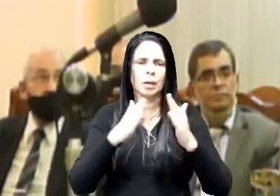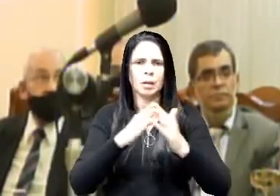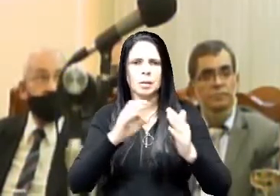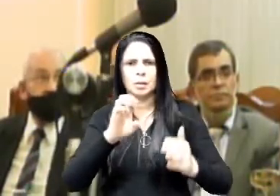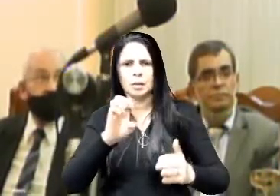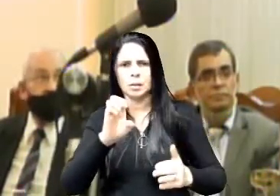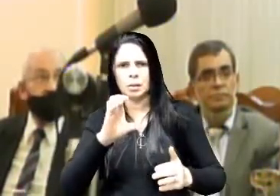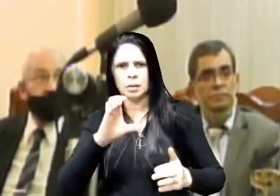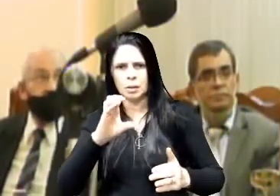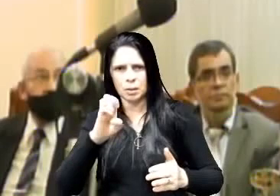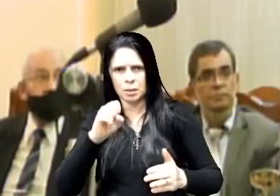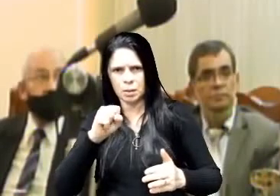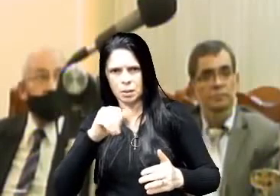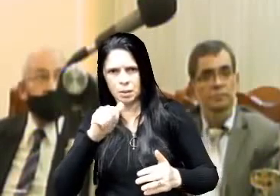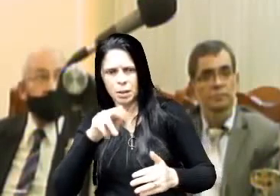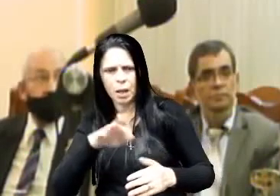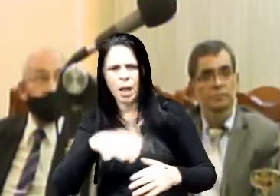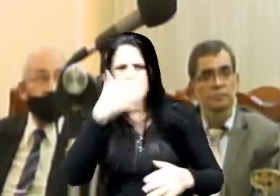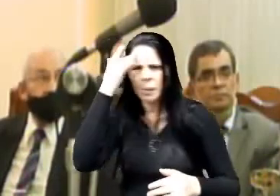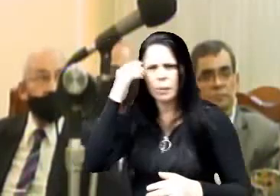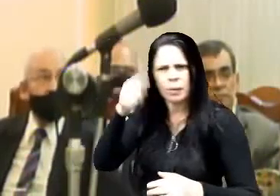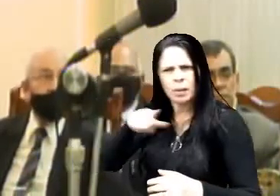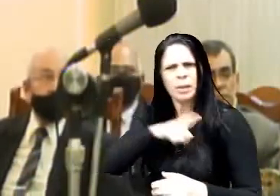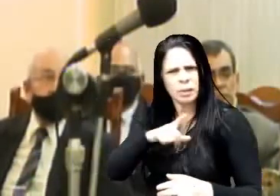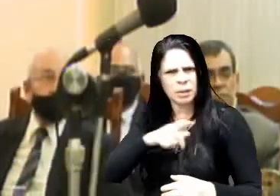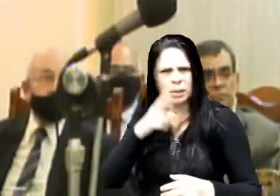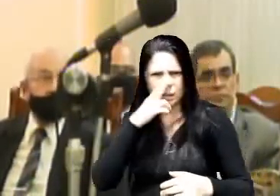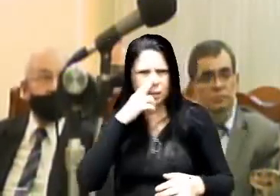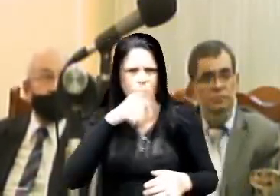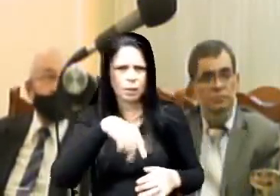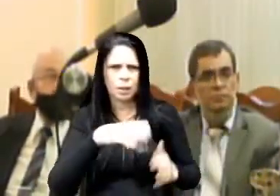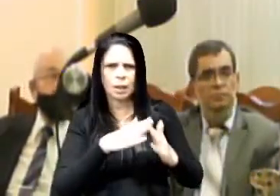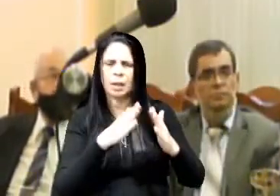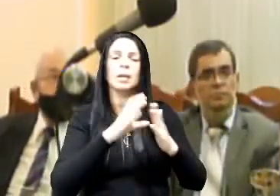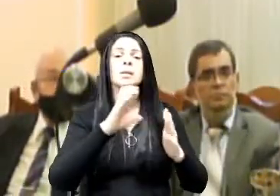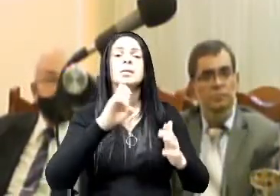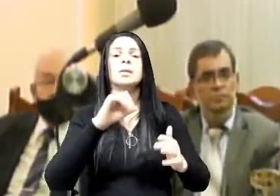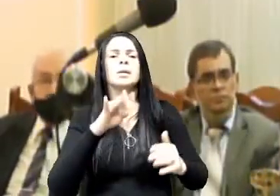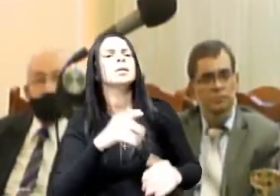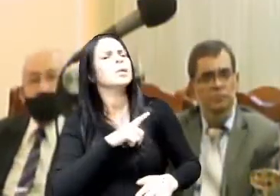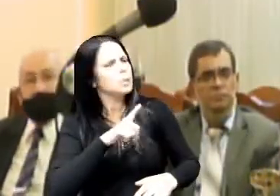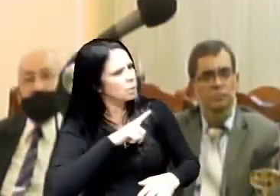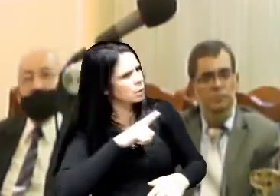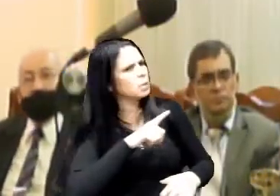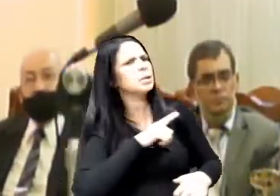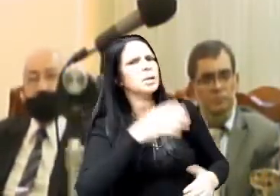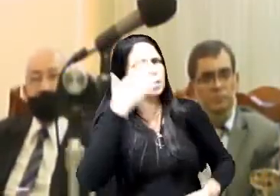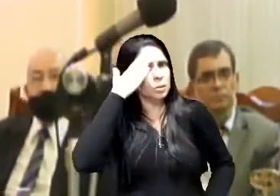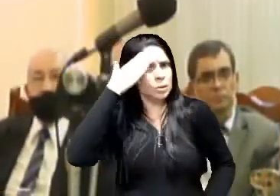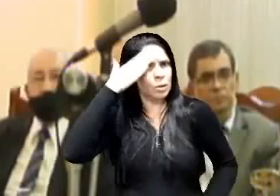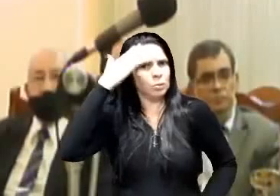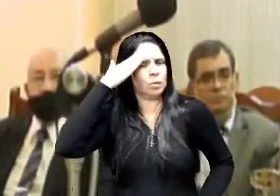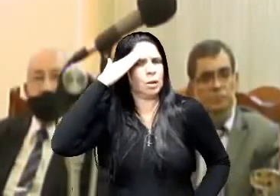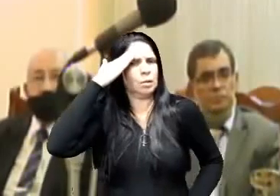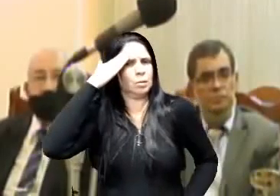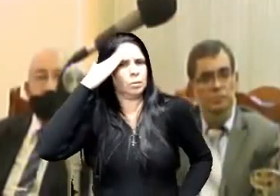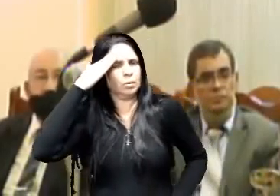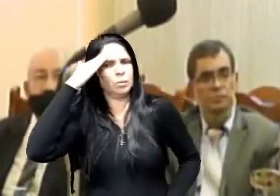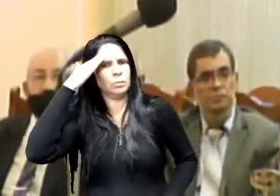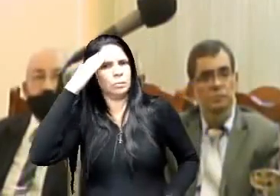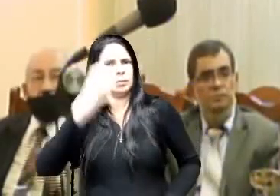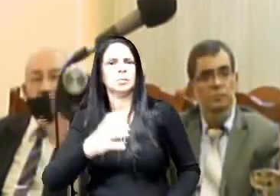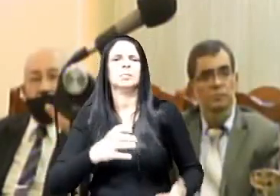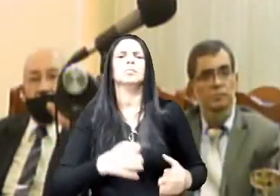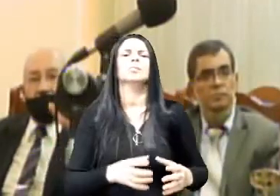Aleluia. Alguém diz, mas tinha alguém crente na casa de César? Tinha soldados da guarda pretoriana que ouviram Paulo na prisão,